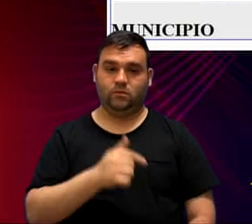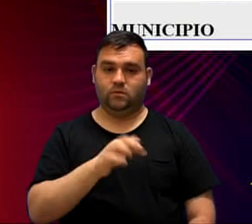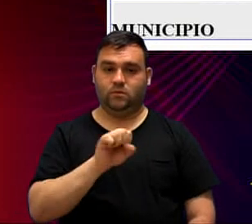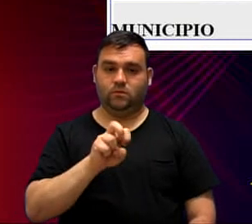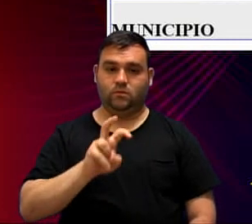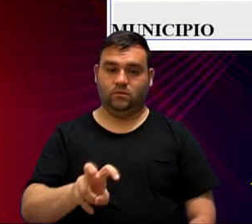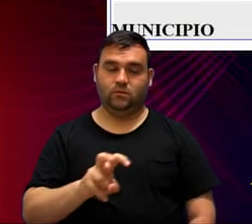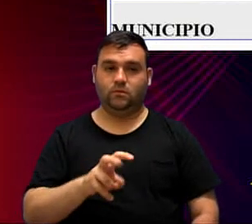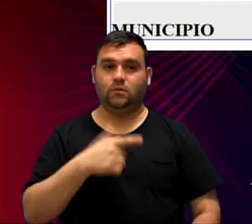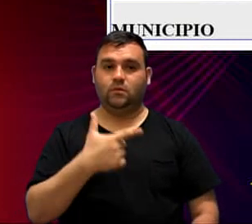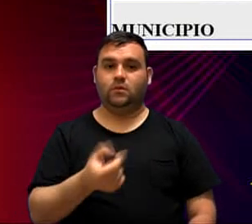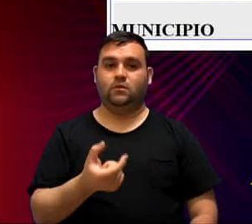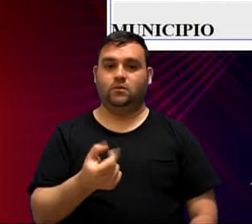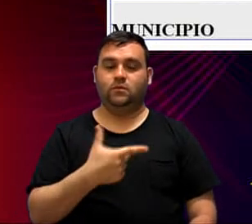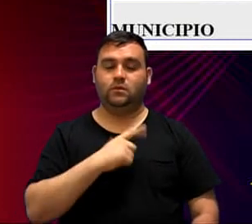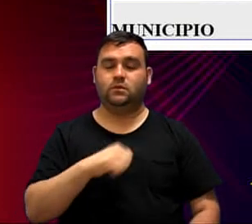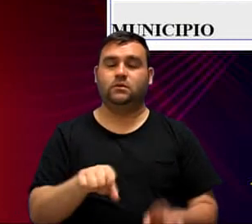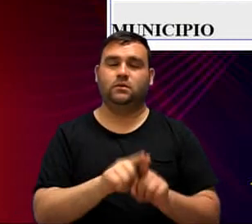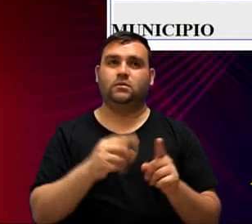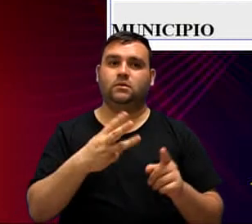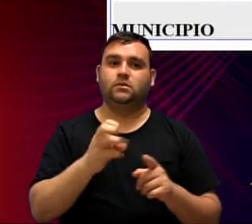280.755. 2020,